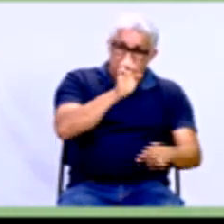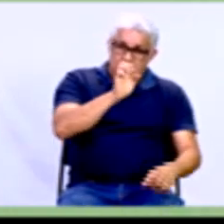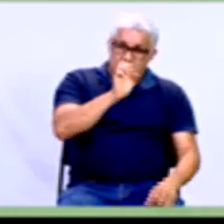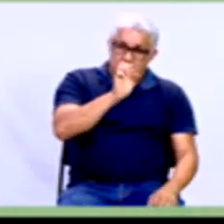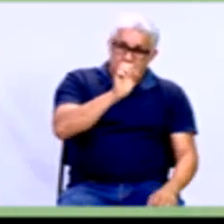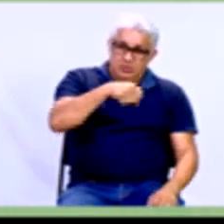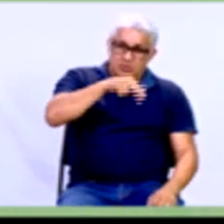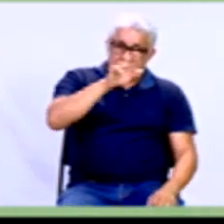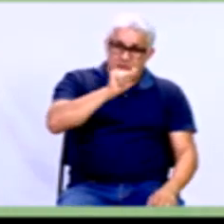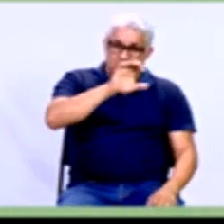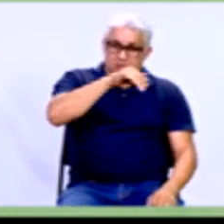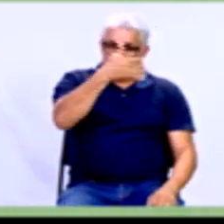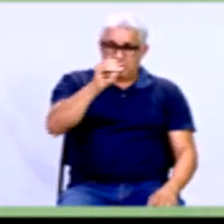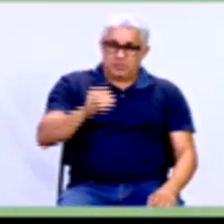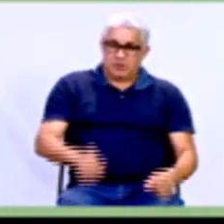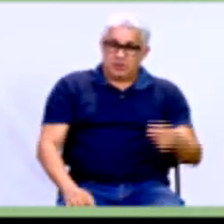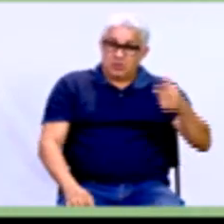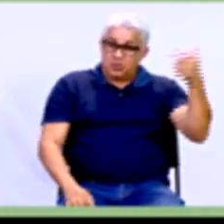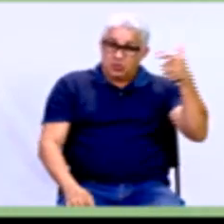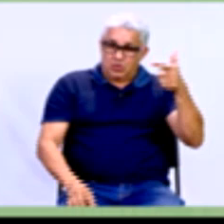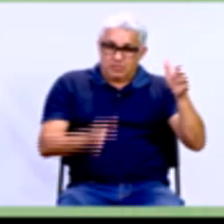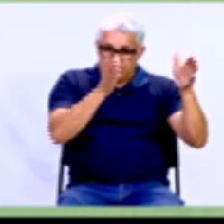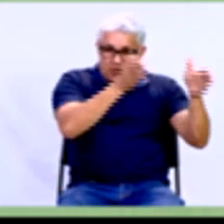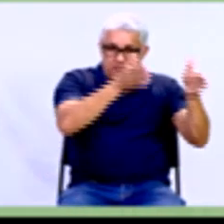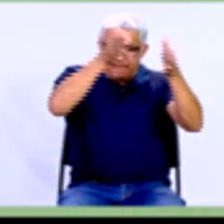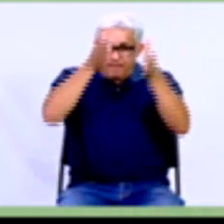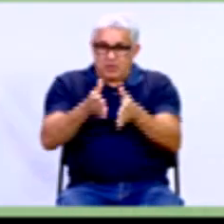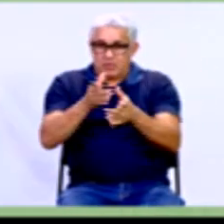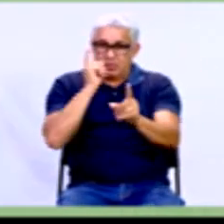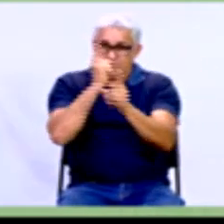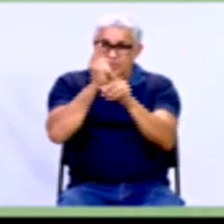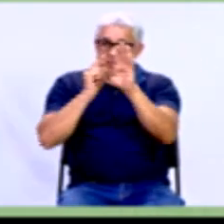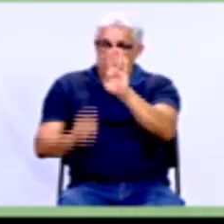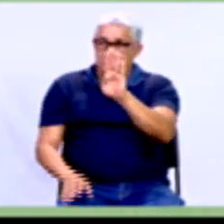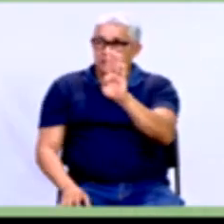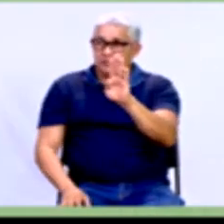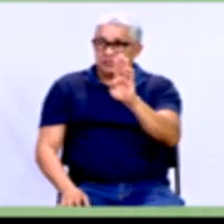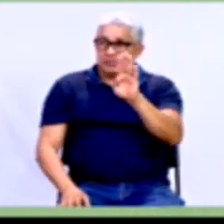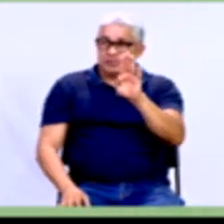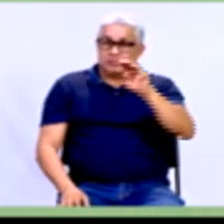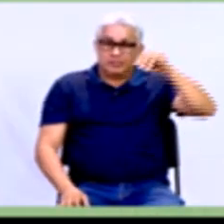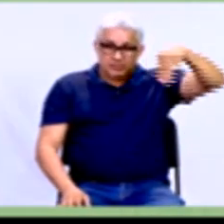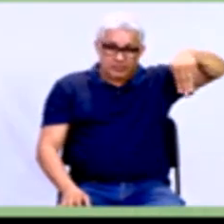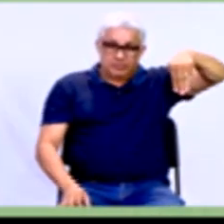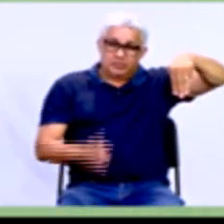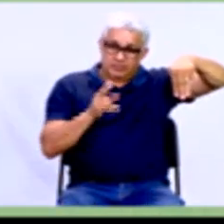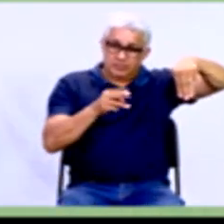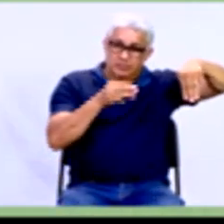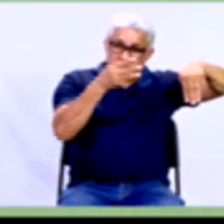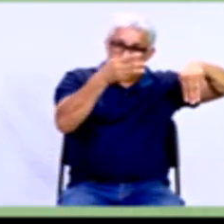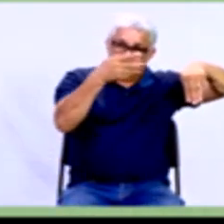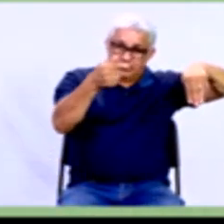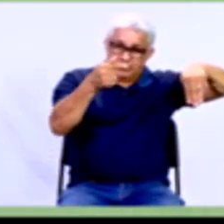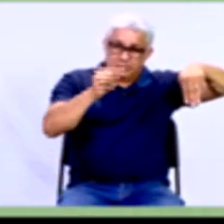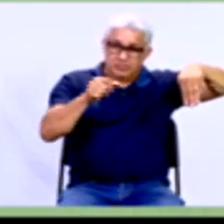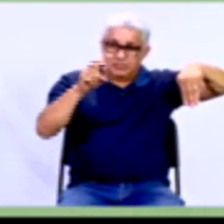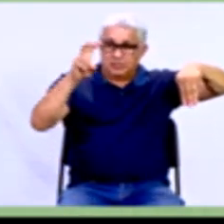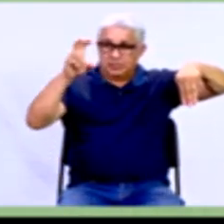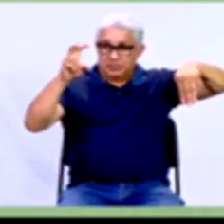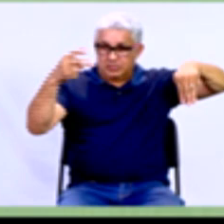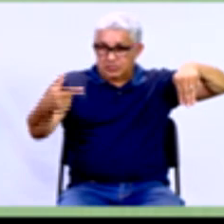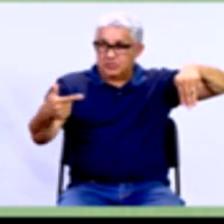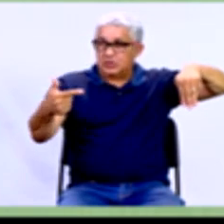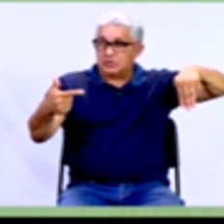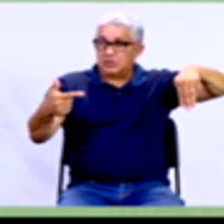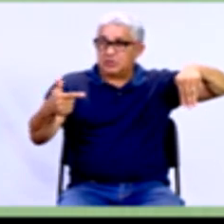segundo passo, que é encontrar B. Tá, pessoal? Só para vocês verem aqui, ó, M é igual a 37,52, que eu transferi o valor para